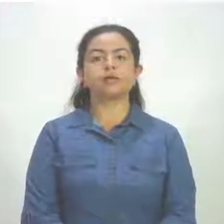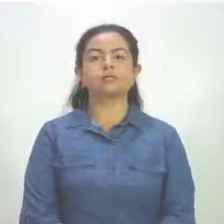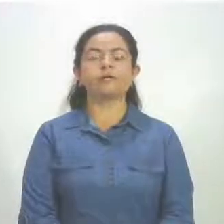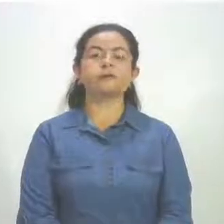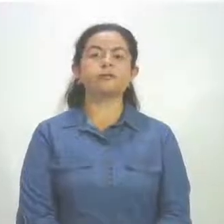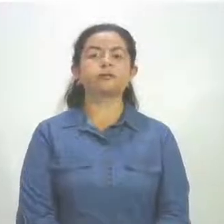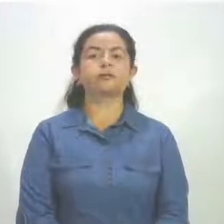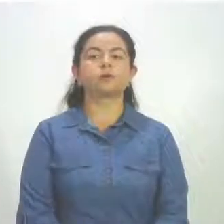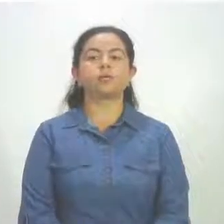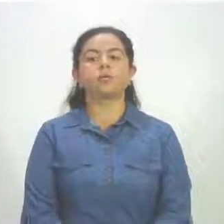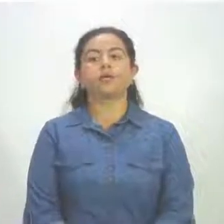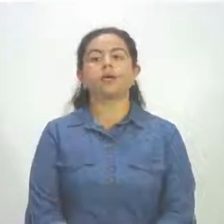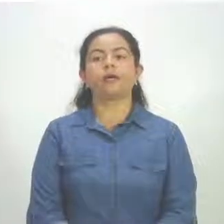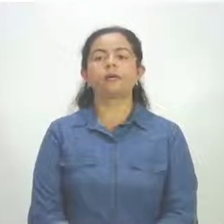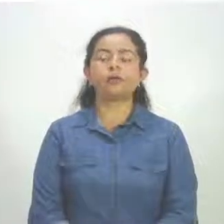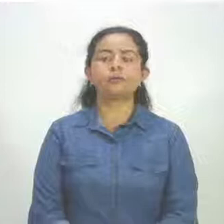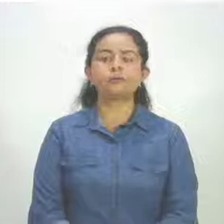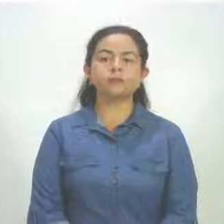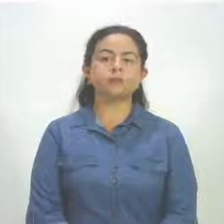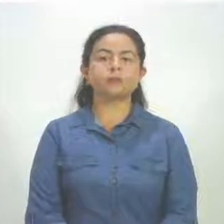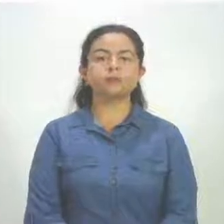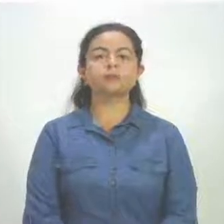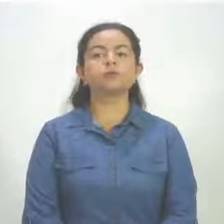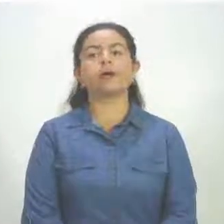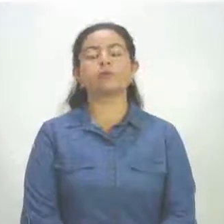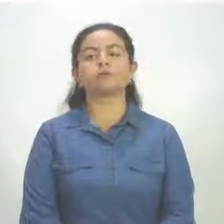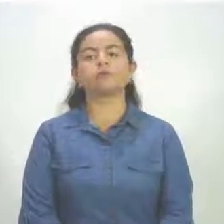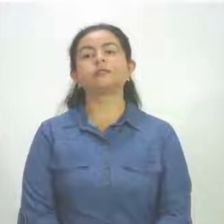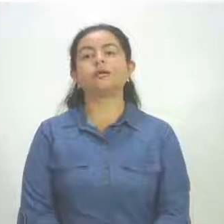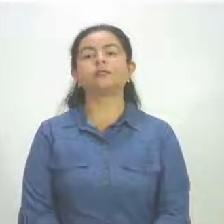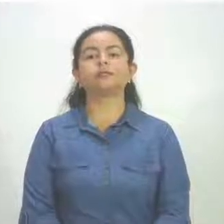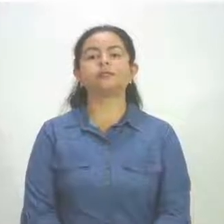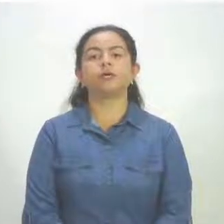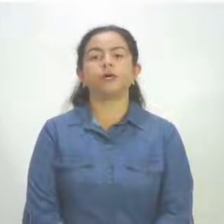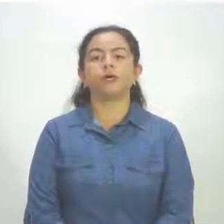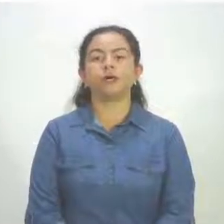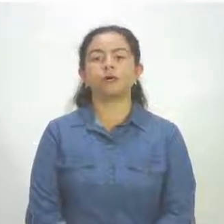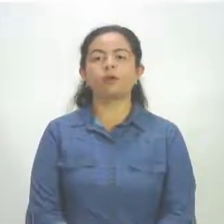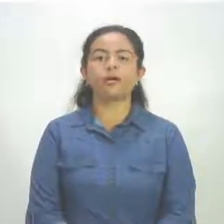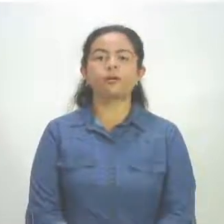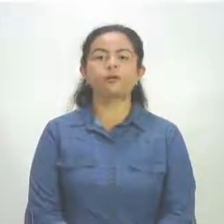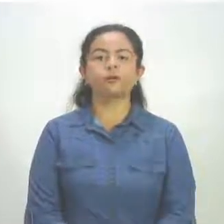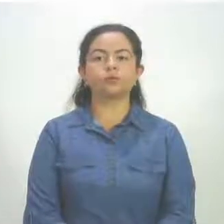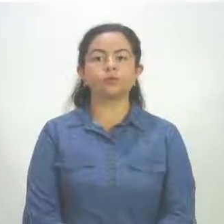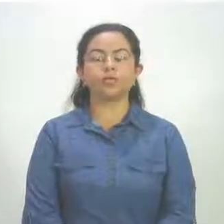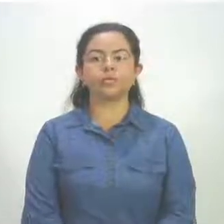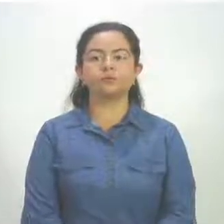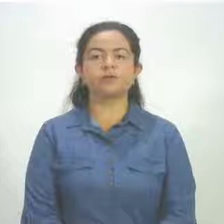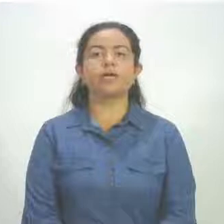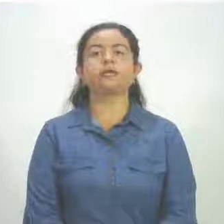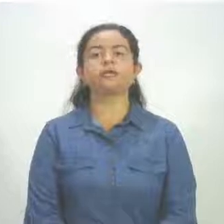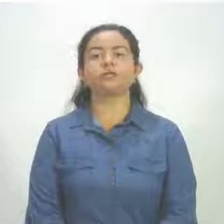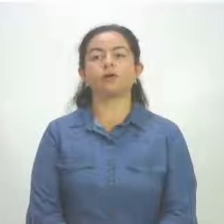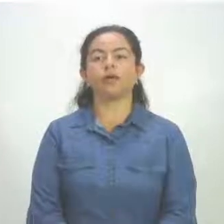Iniciamos conversando sobre a importância dos estudos para os discentes, qual era o